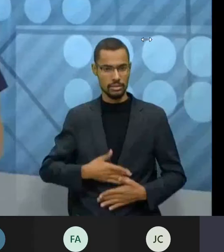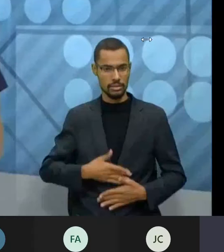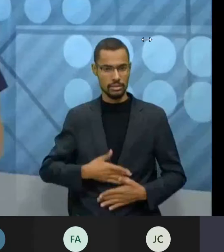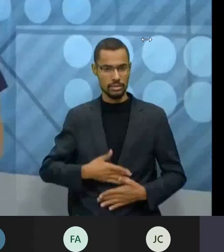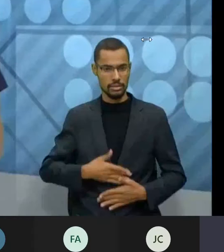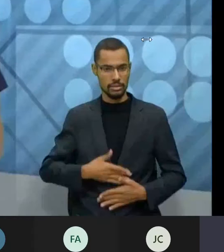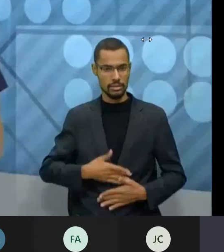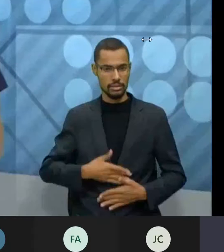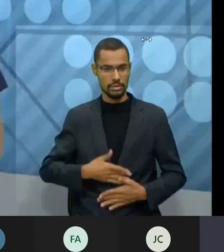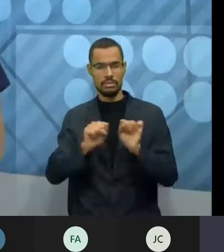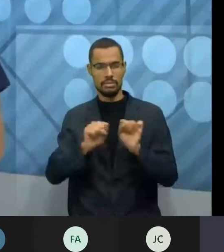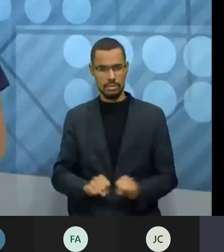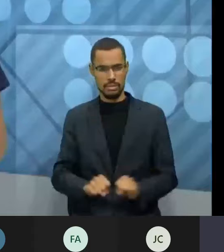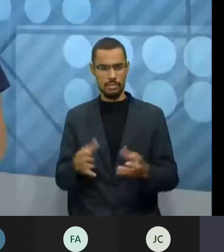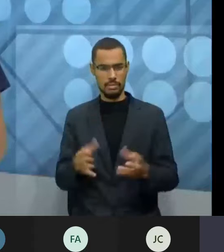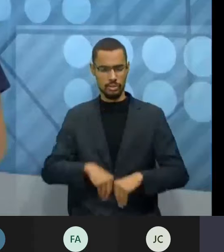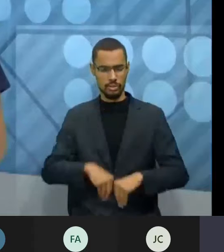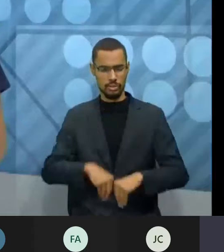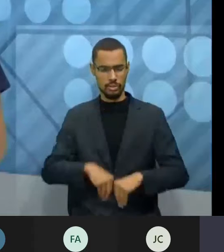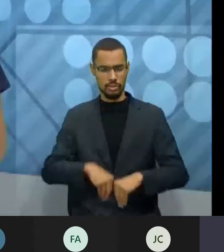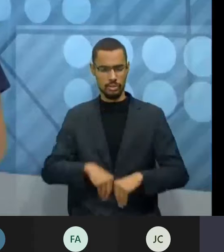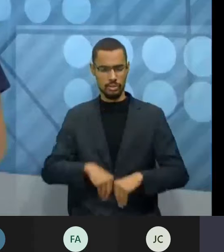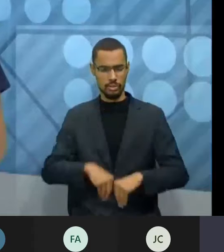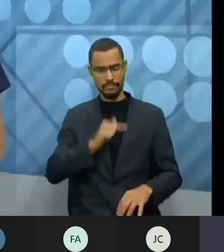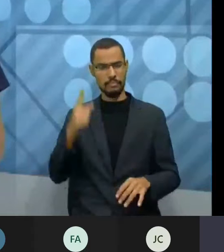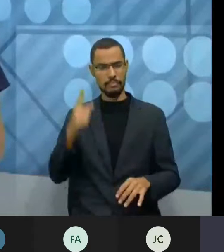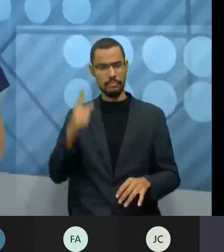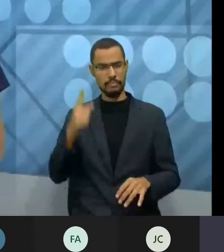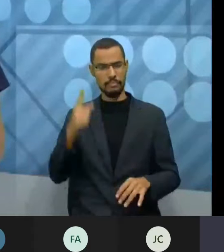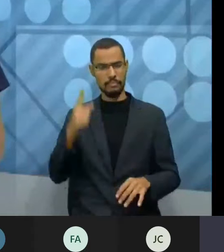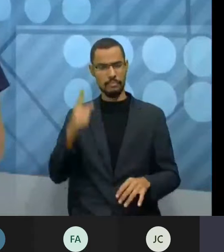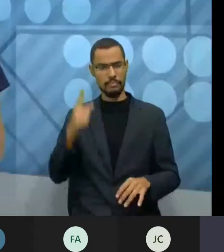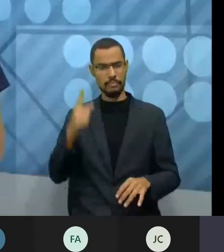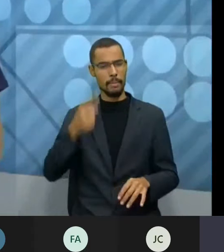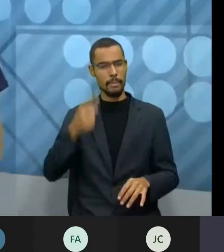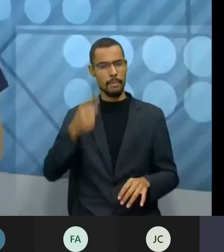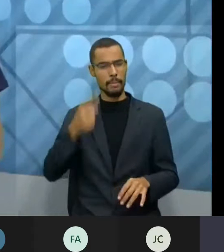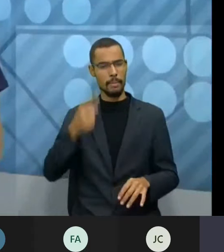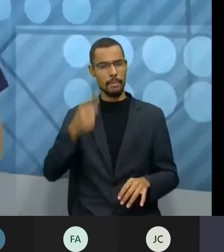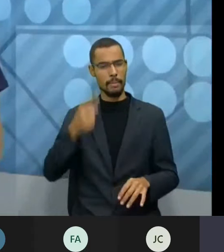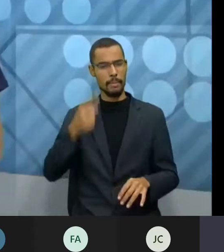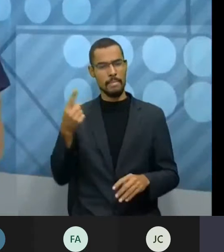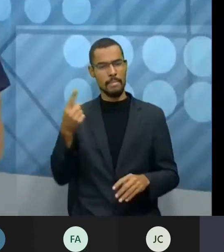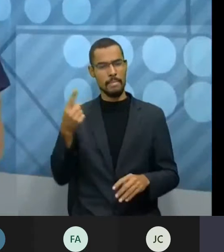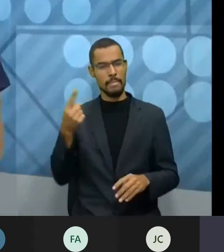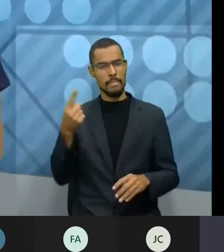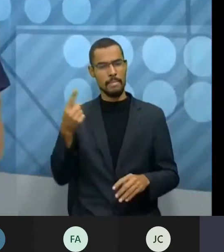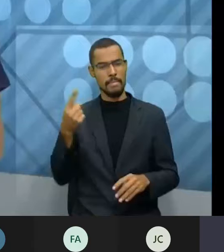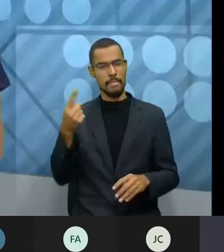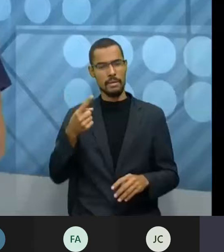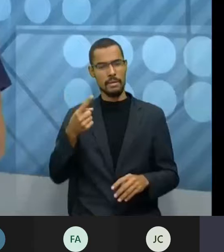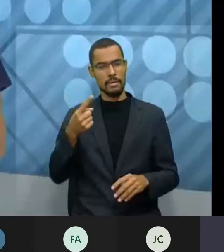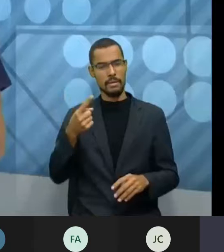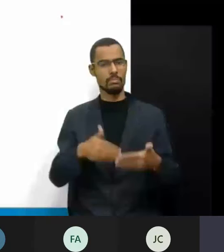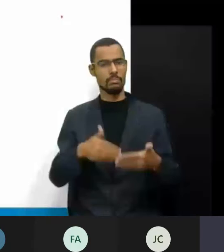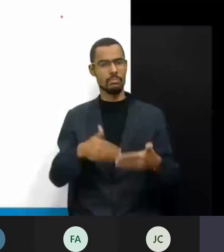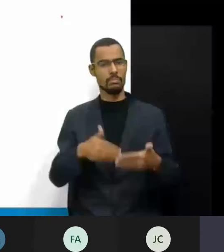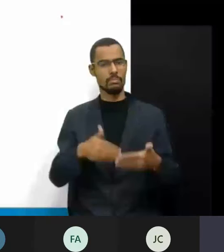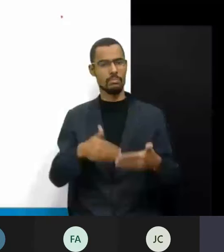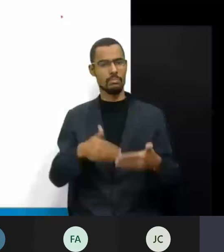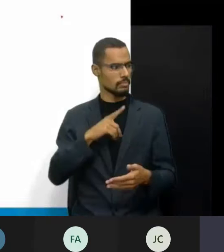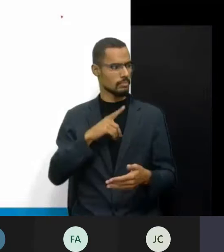que nós vamos realizar. Então, nós temos que observar o corte de língua. Esse